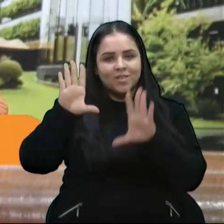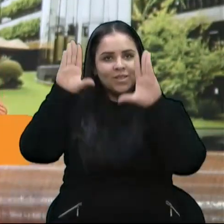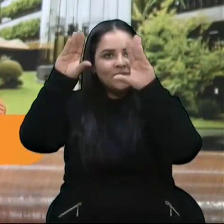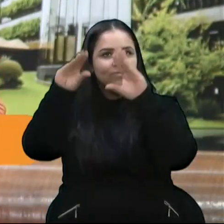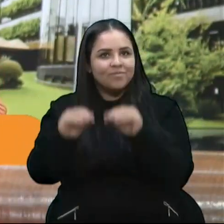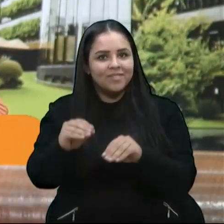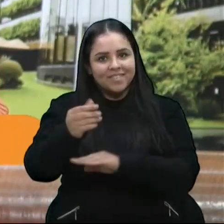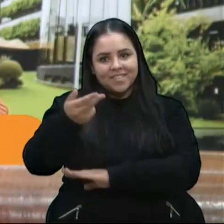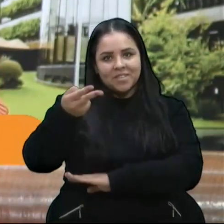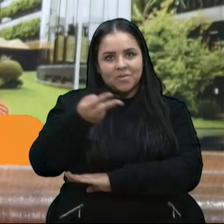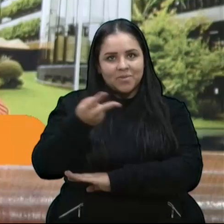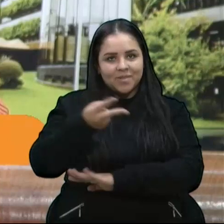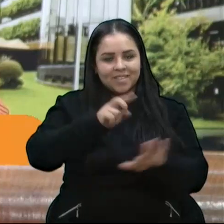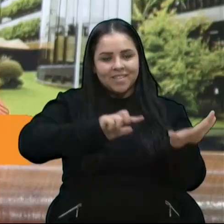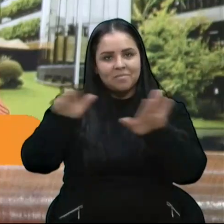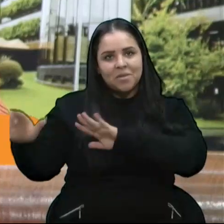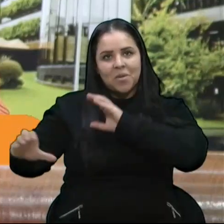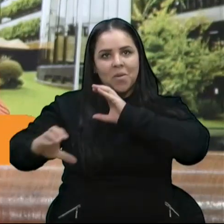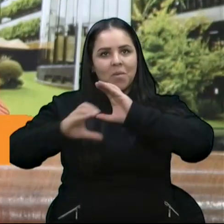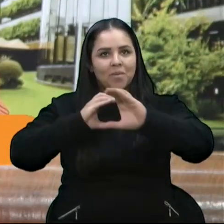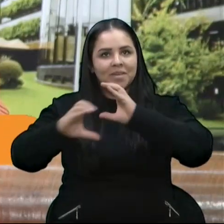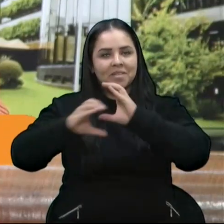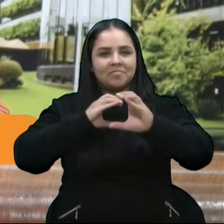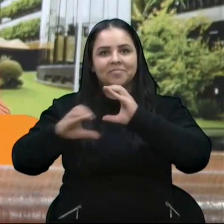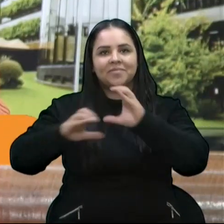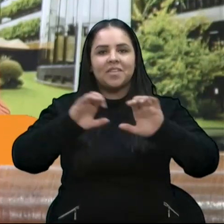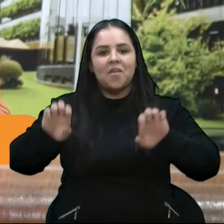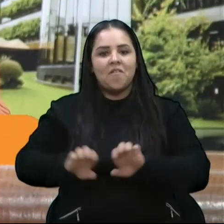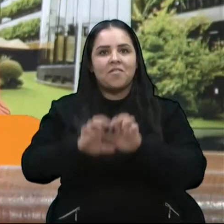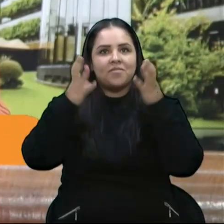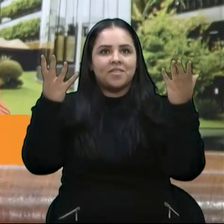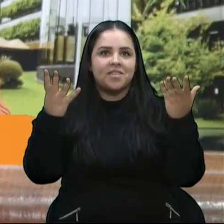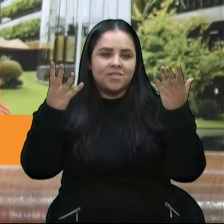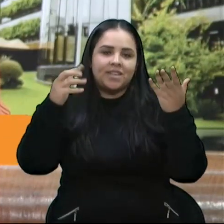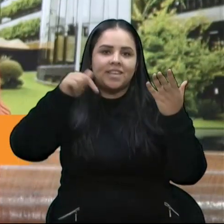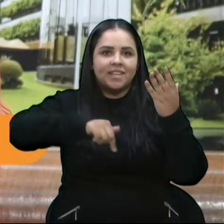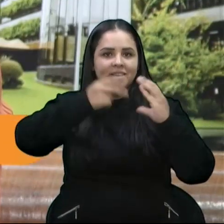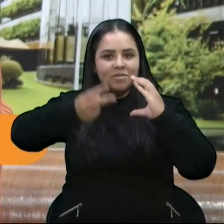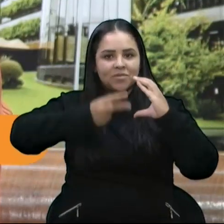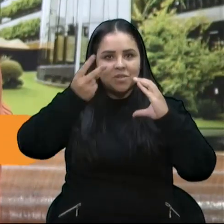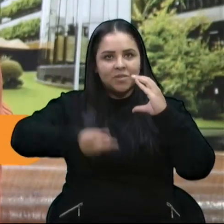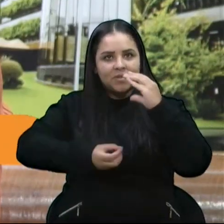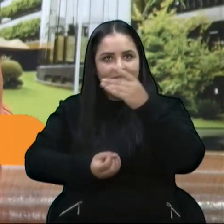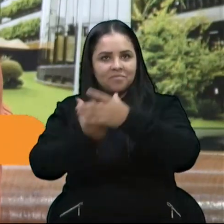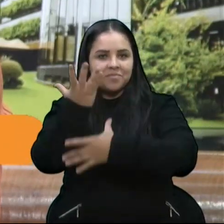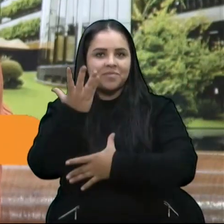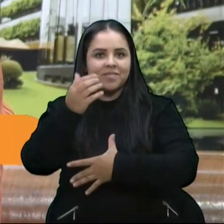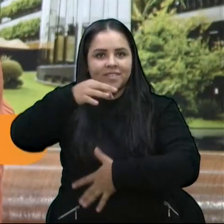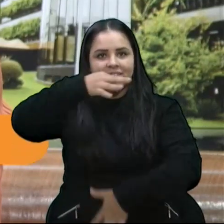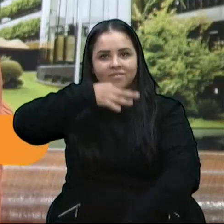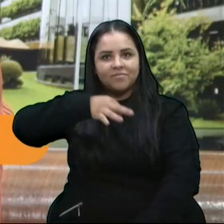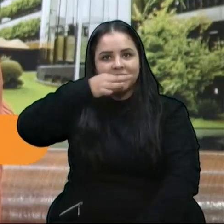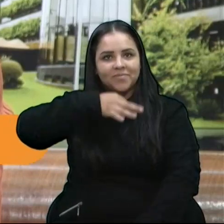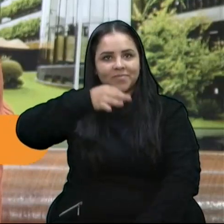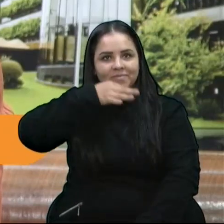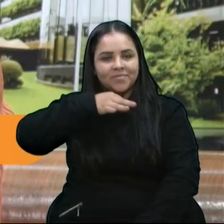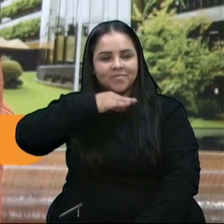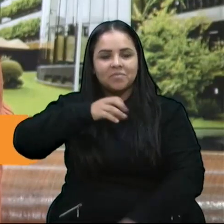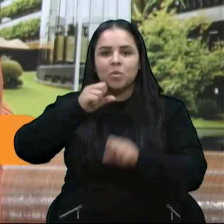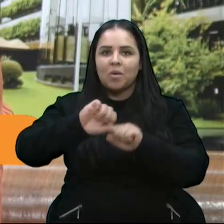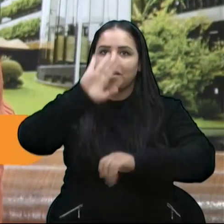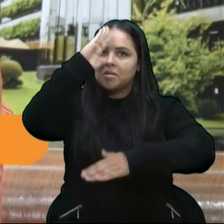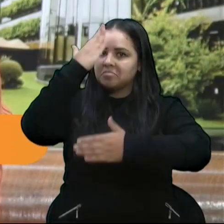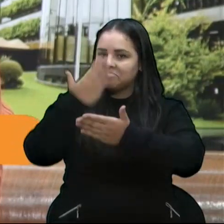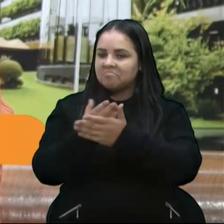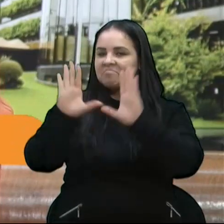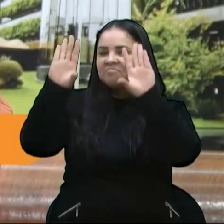da segunda semana de comunicação, que é um evento promovido aqui pela Câmara de Vereadores de Caxias do Sul. Com certeza vai ser uma